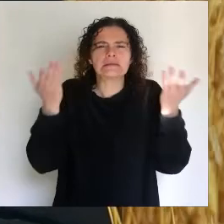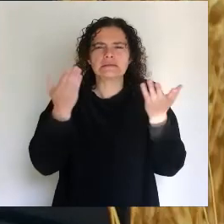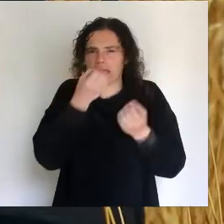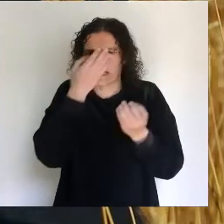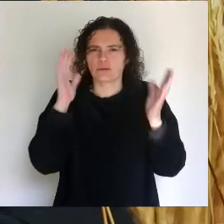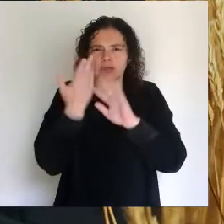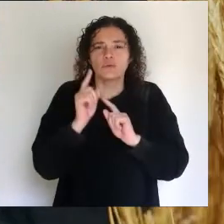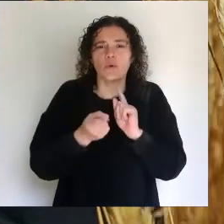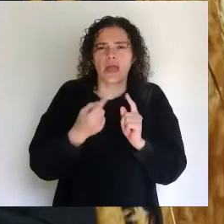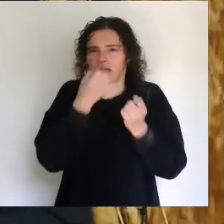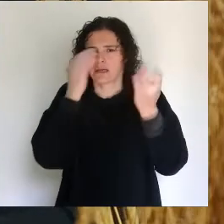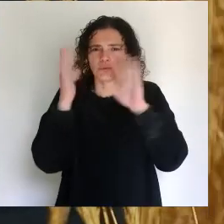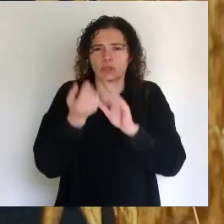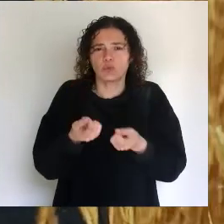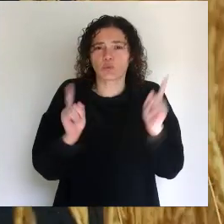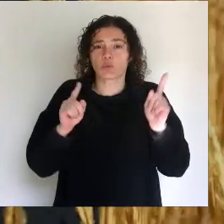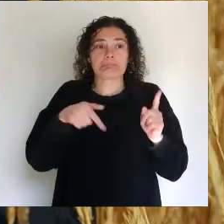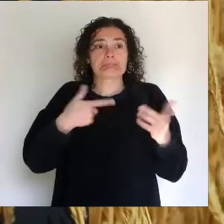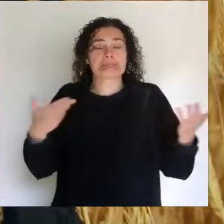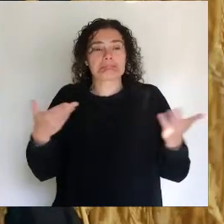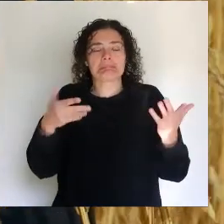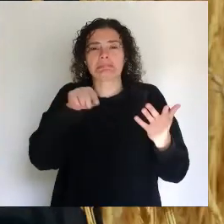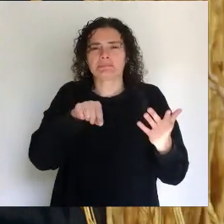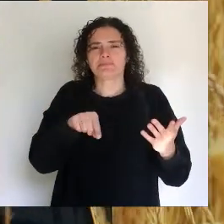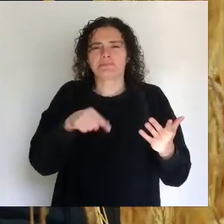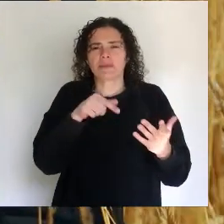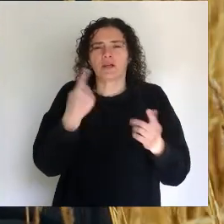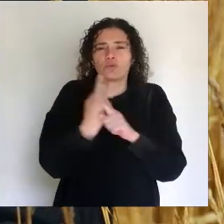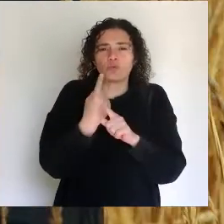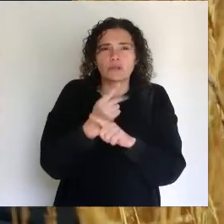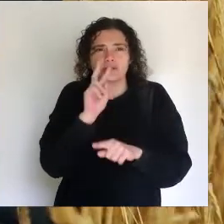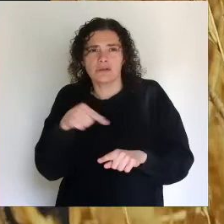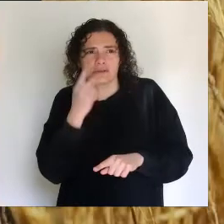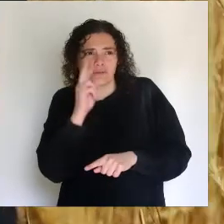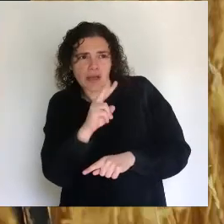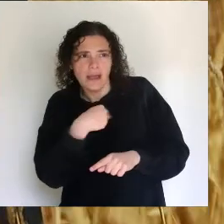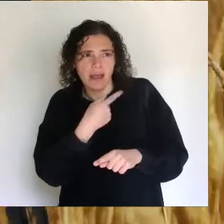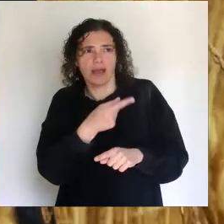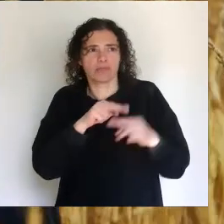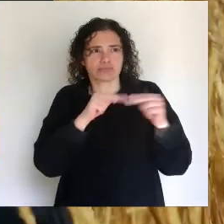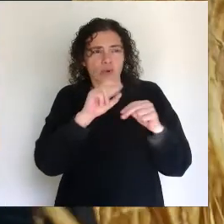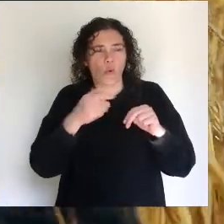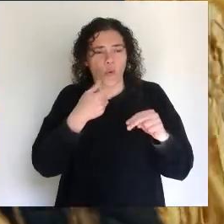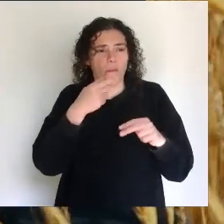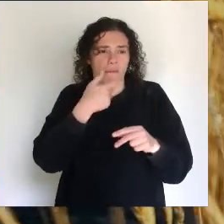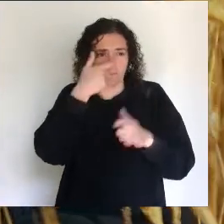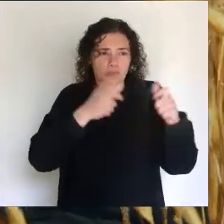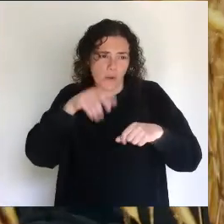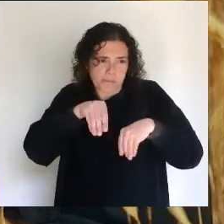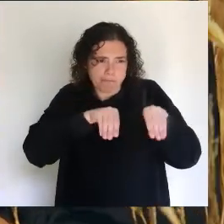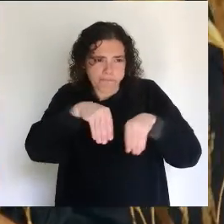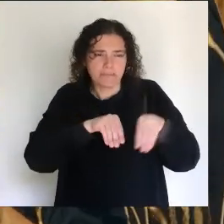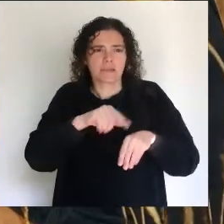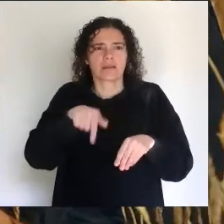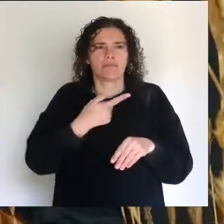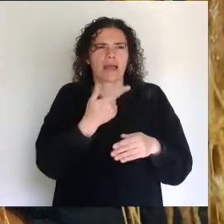é natural, o que não é natural. Até que ponto é que aquilo que estamos a ver é construído ou manipulado pelo ser humano, até que ponto é